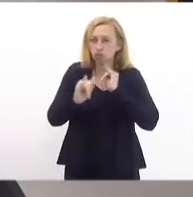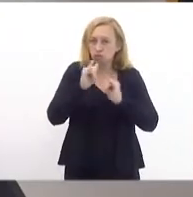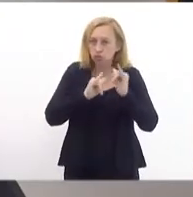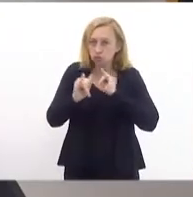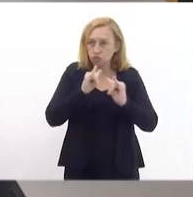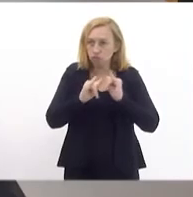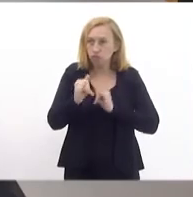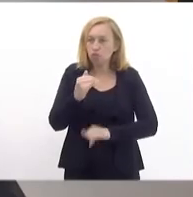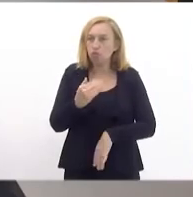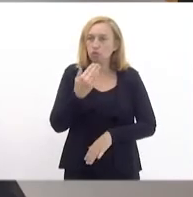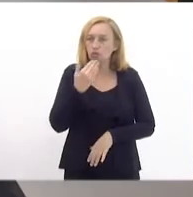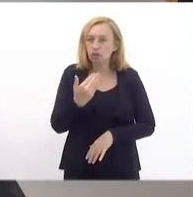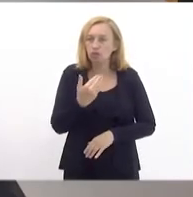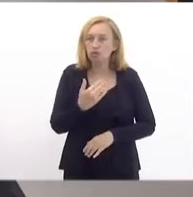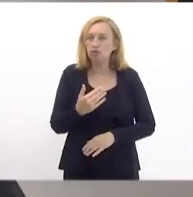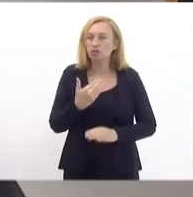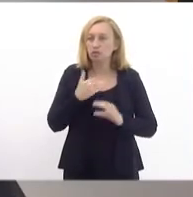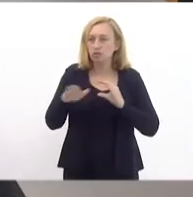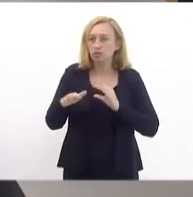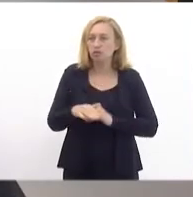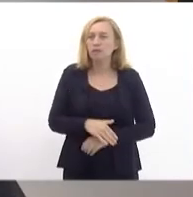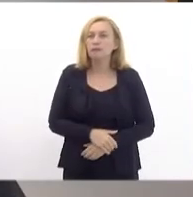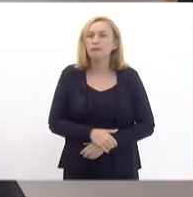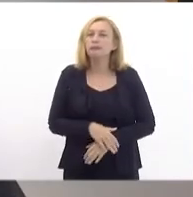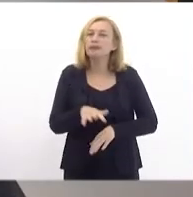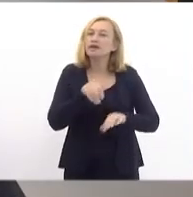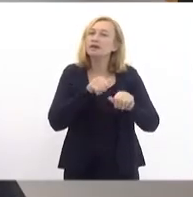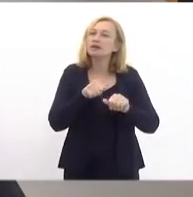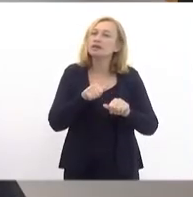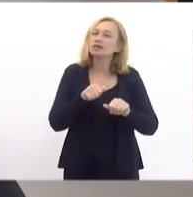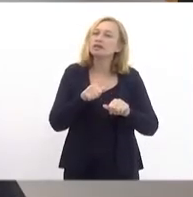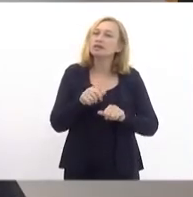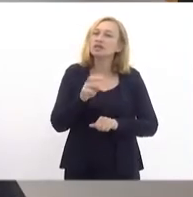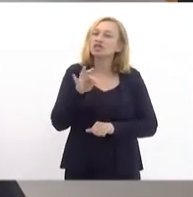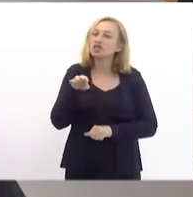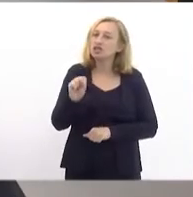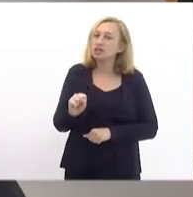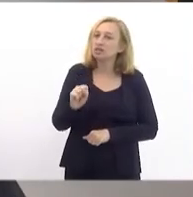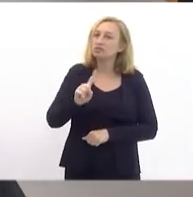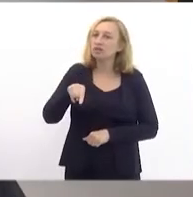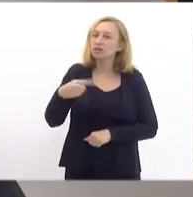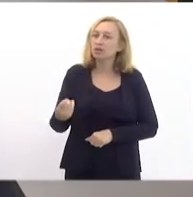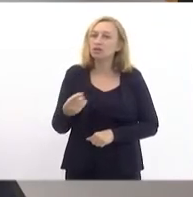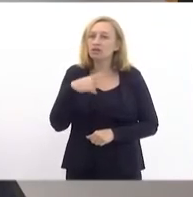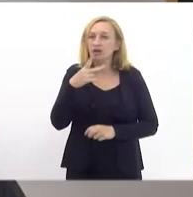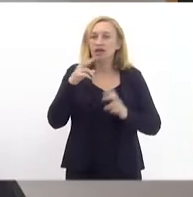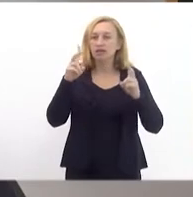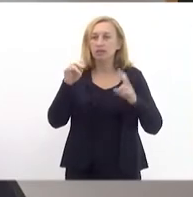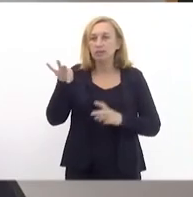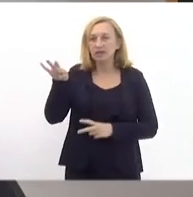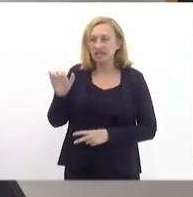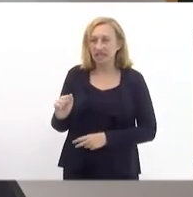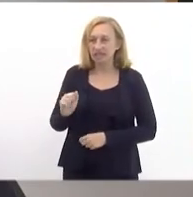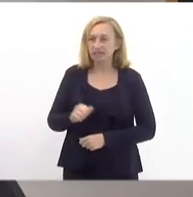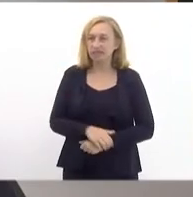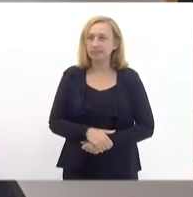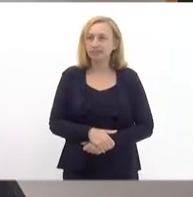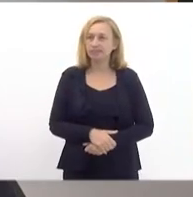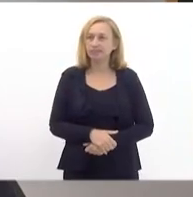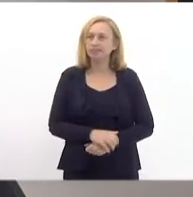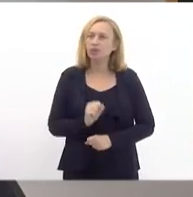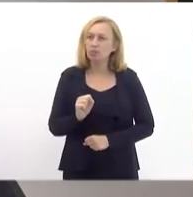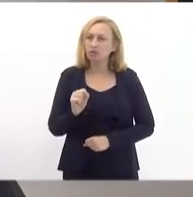você solicitou, nós vamos repassar. Vamos pegar as informações com a Getrans para poder lhe passar sobre a questão da planilha. Posso completar